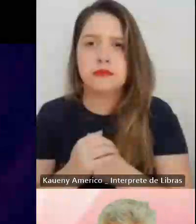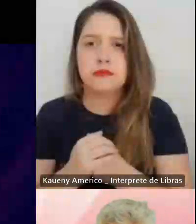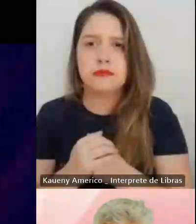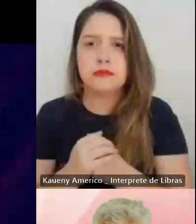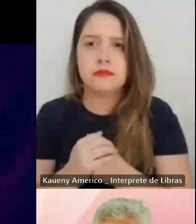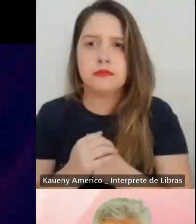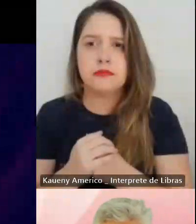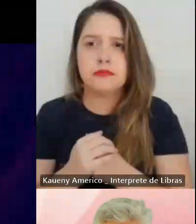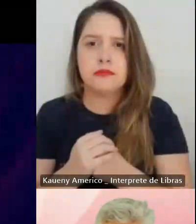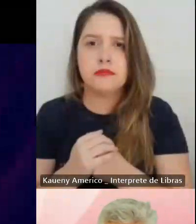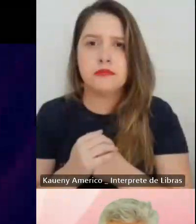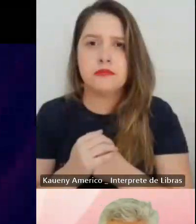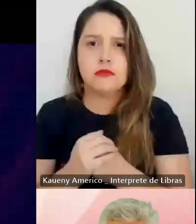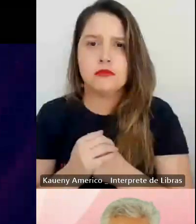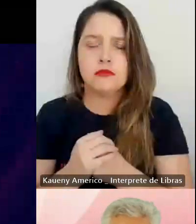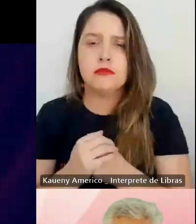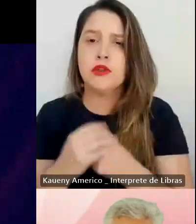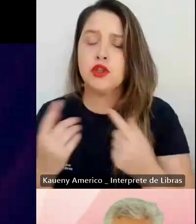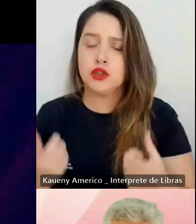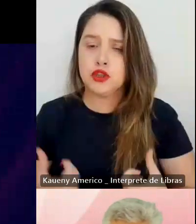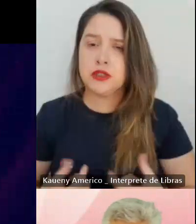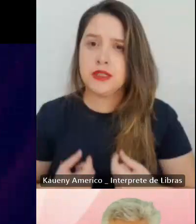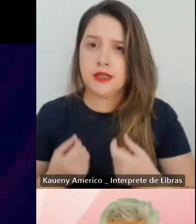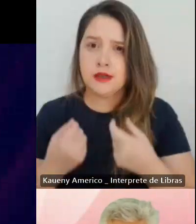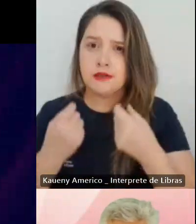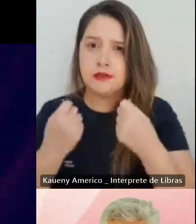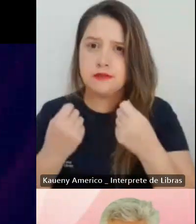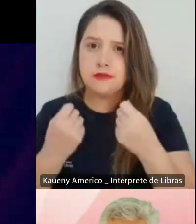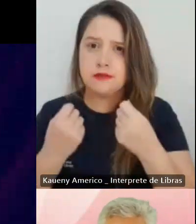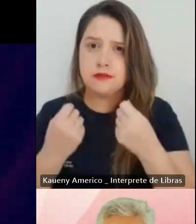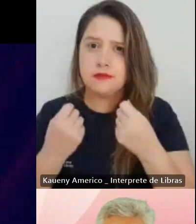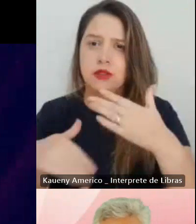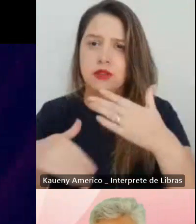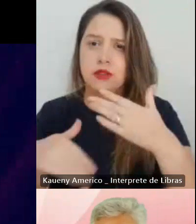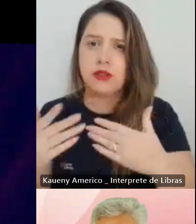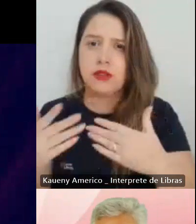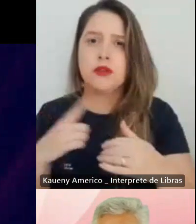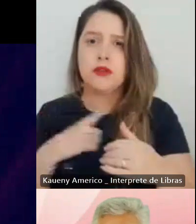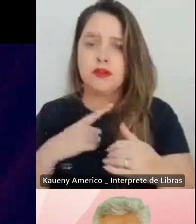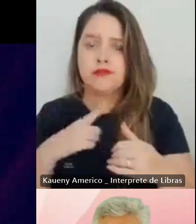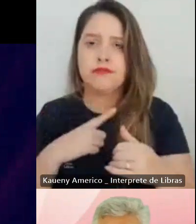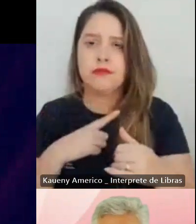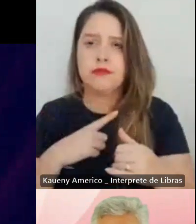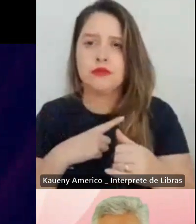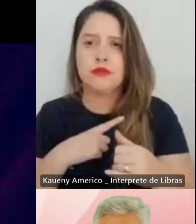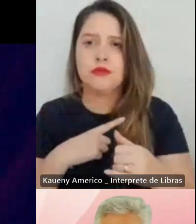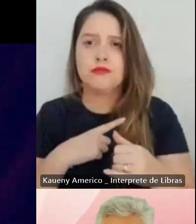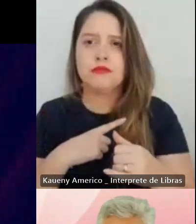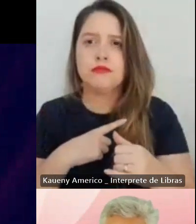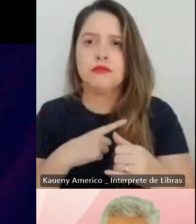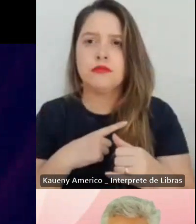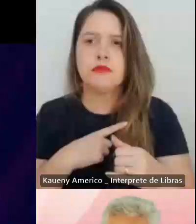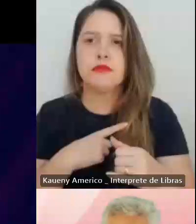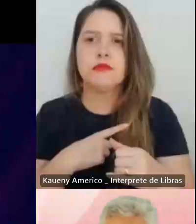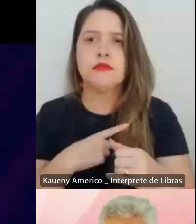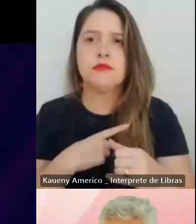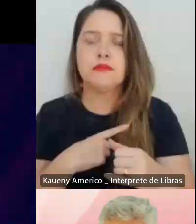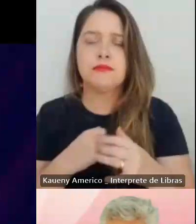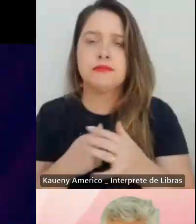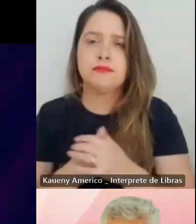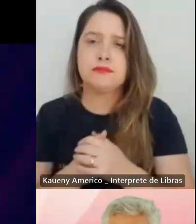4 tipos de câncer. Então, carcinoma ductal invasivo, câncer que ele dá origem